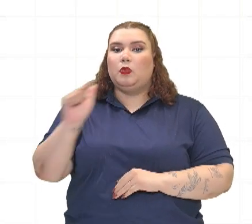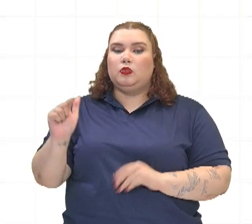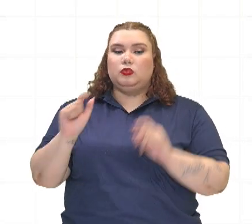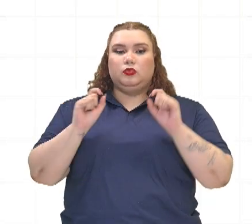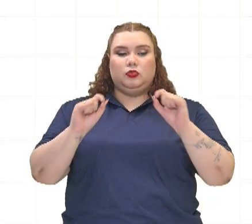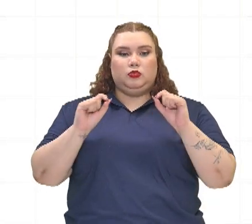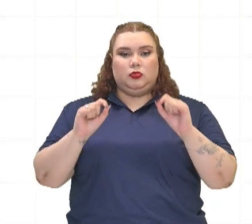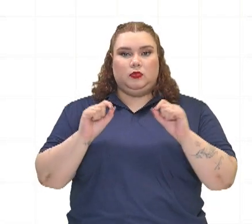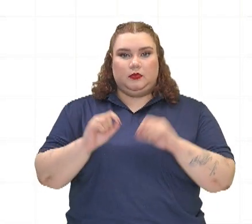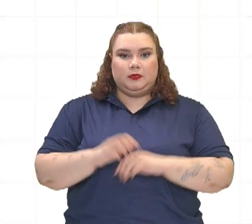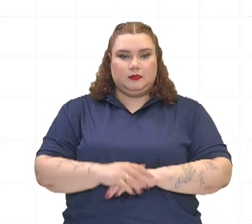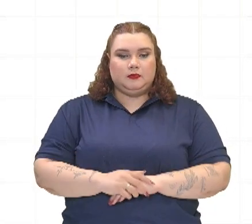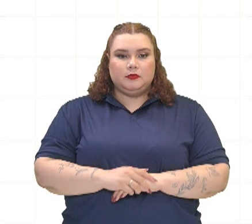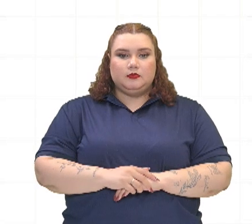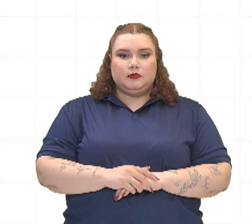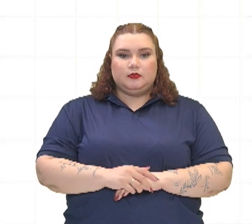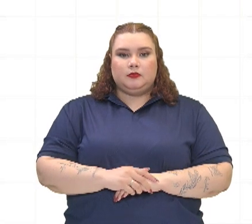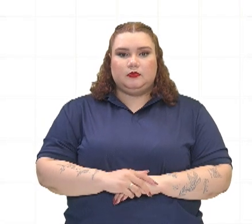representações